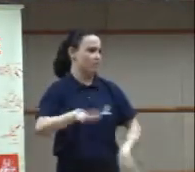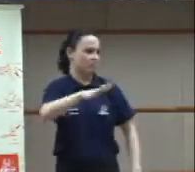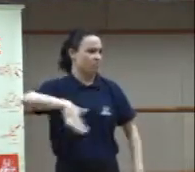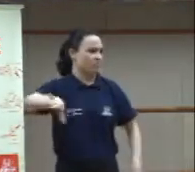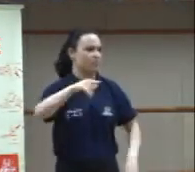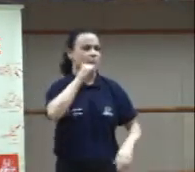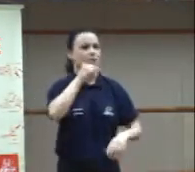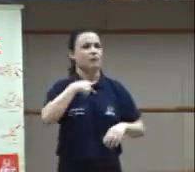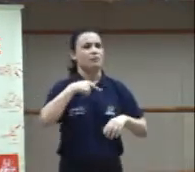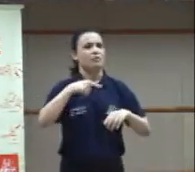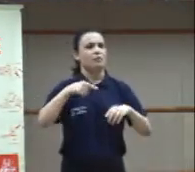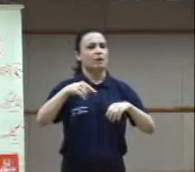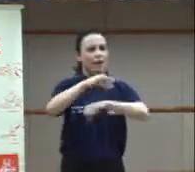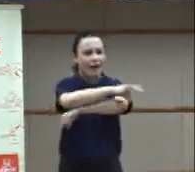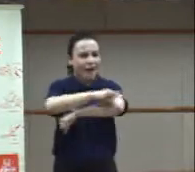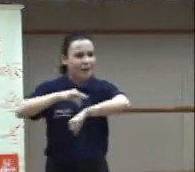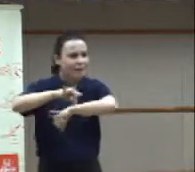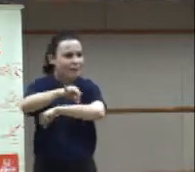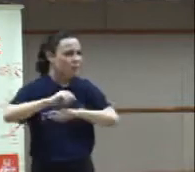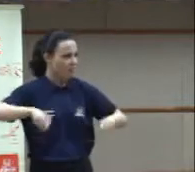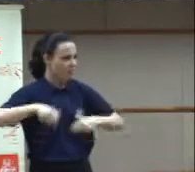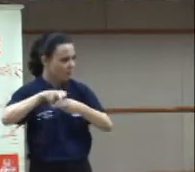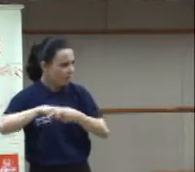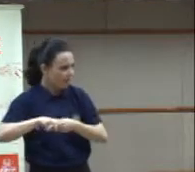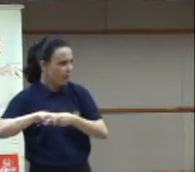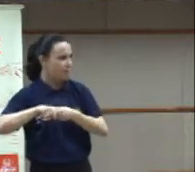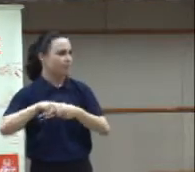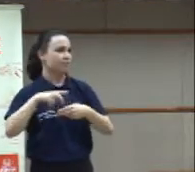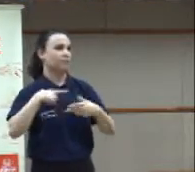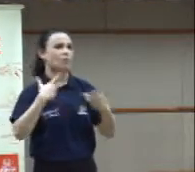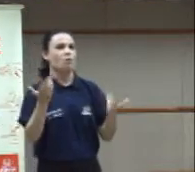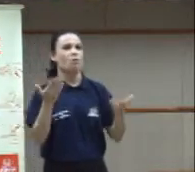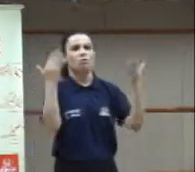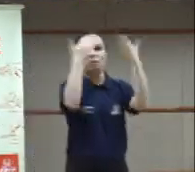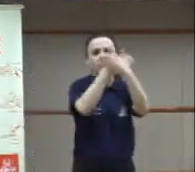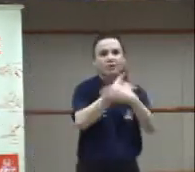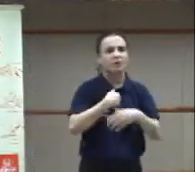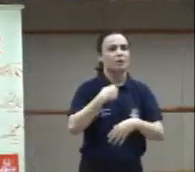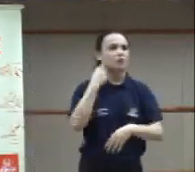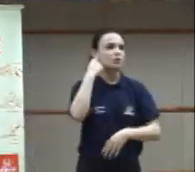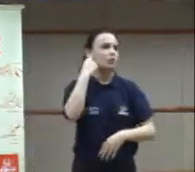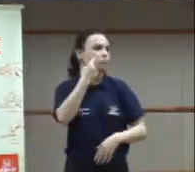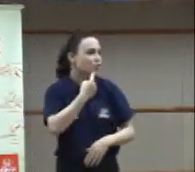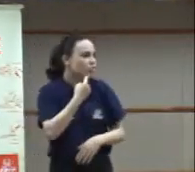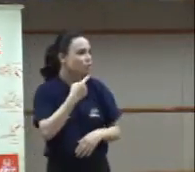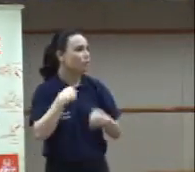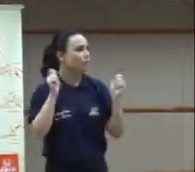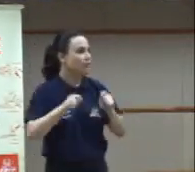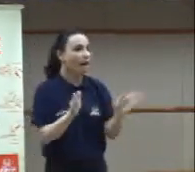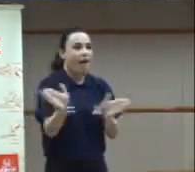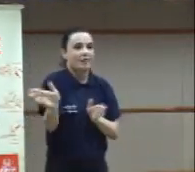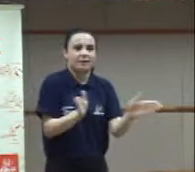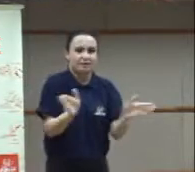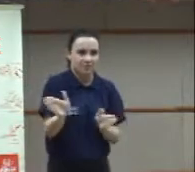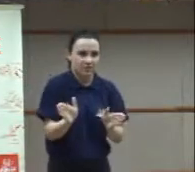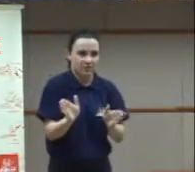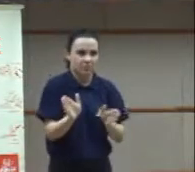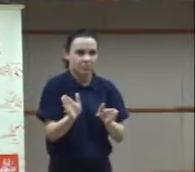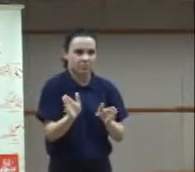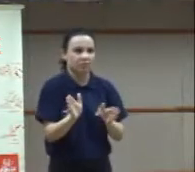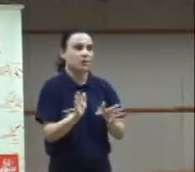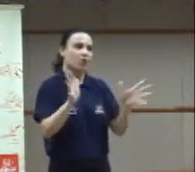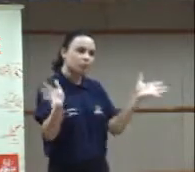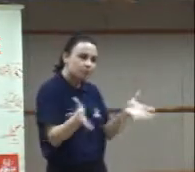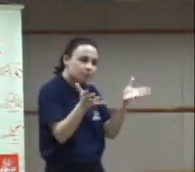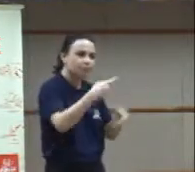comunicação, para que eles possam realizar o seu curso em condições compatíveis à sua diversidade. Então,